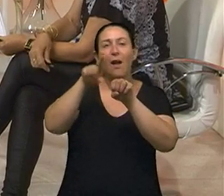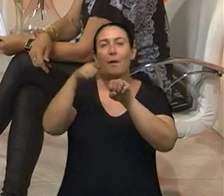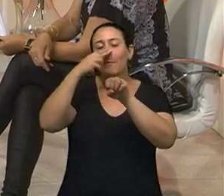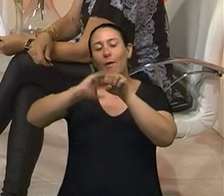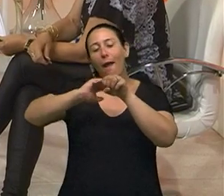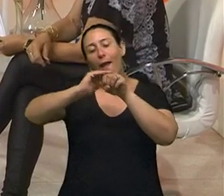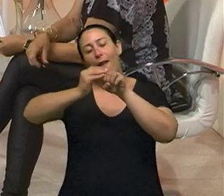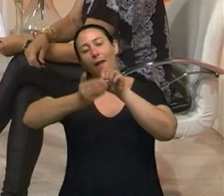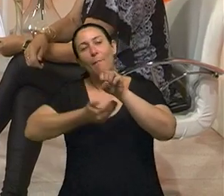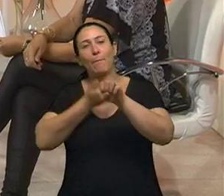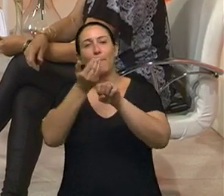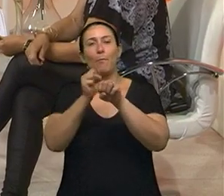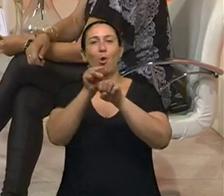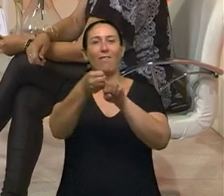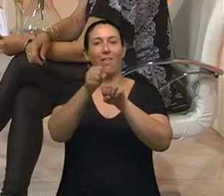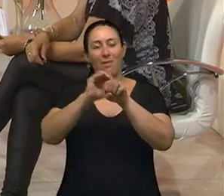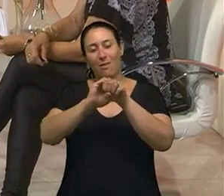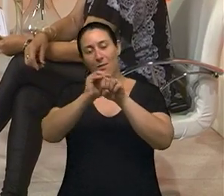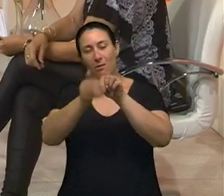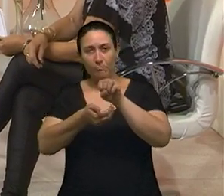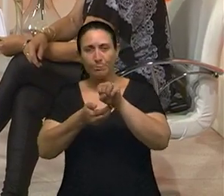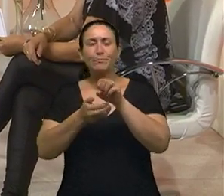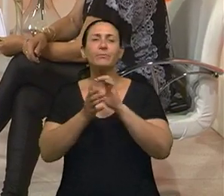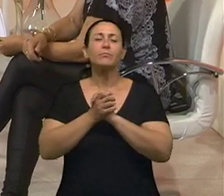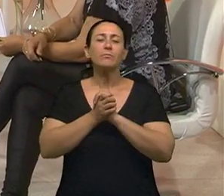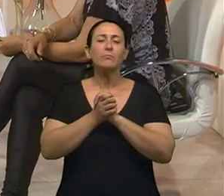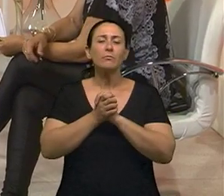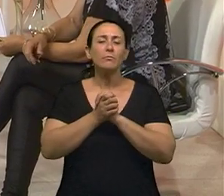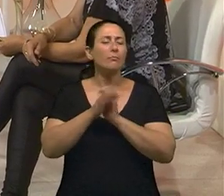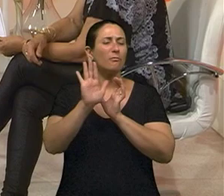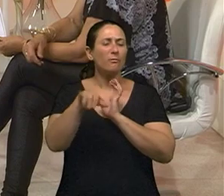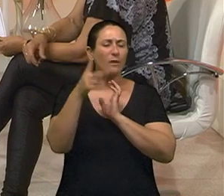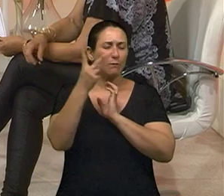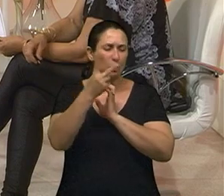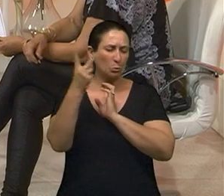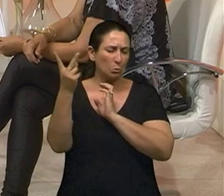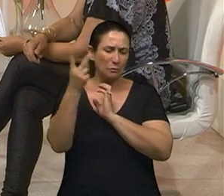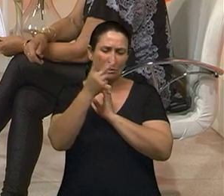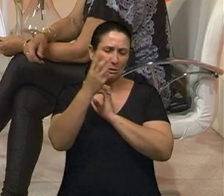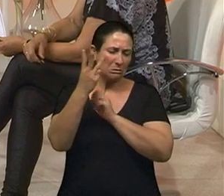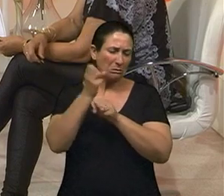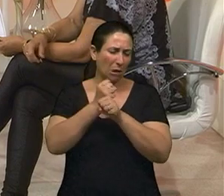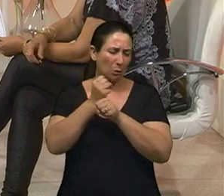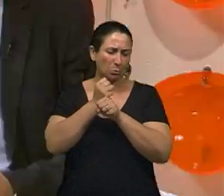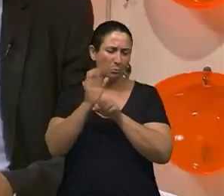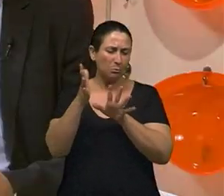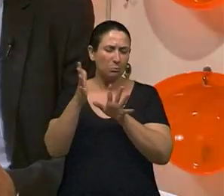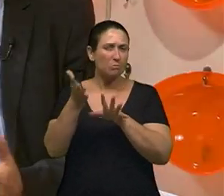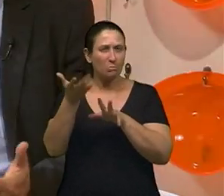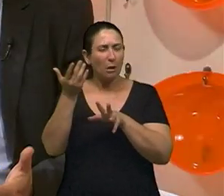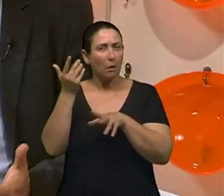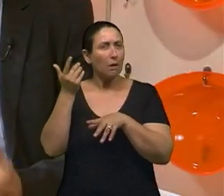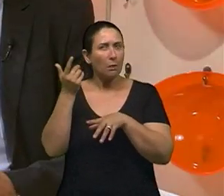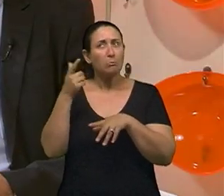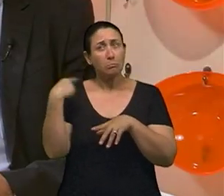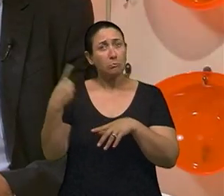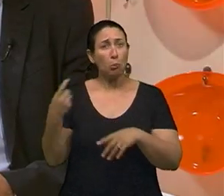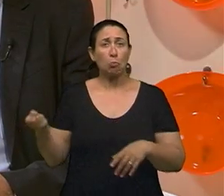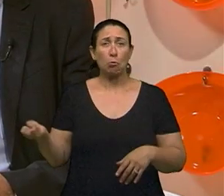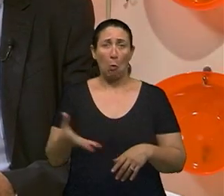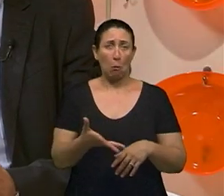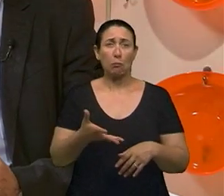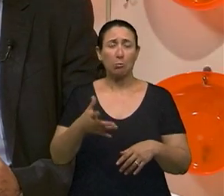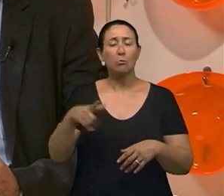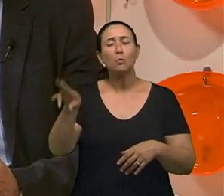cirurgia de grande porte vamos di assim Grand porte há 22 23 anos nós temos uma alternativa mais nova e